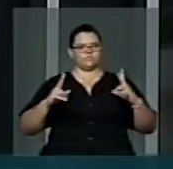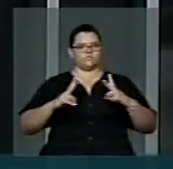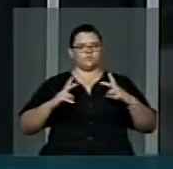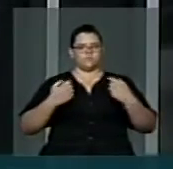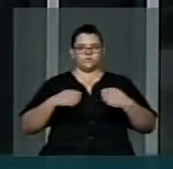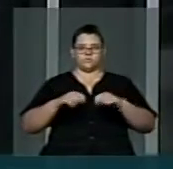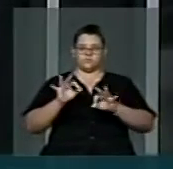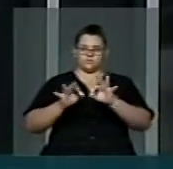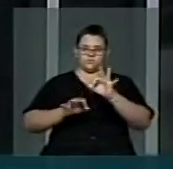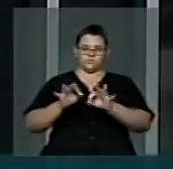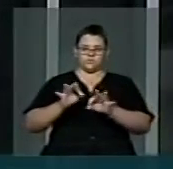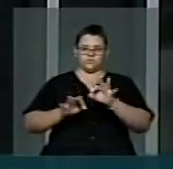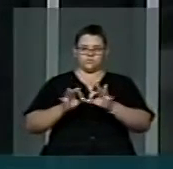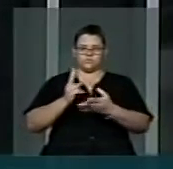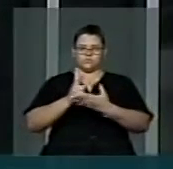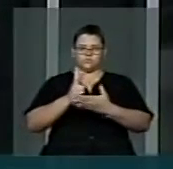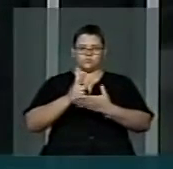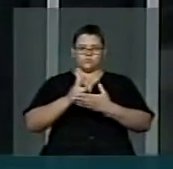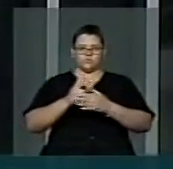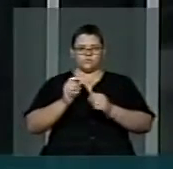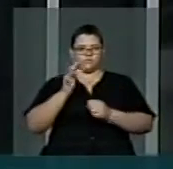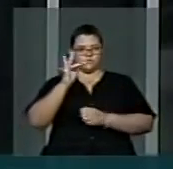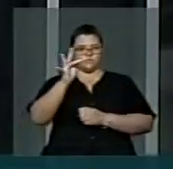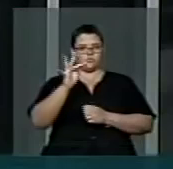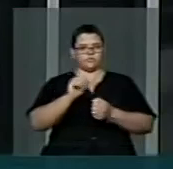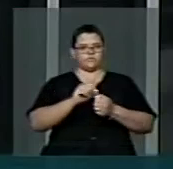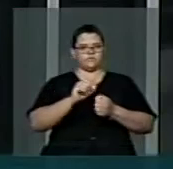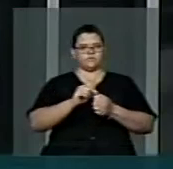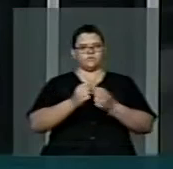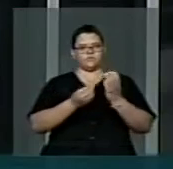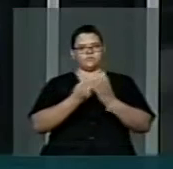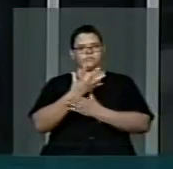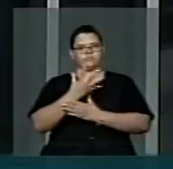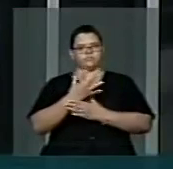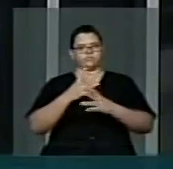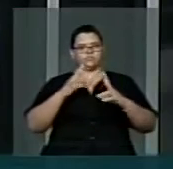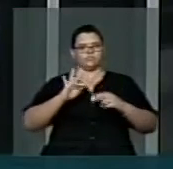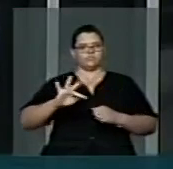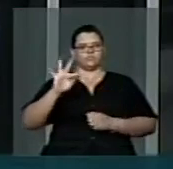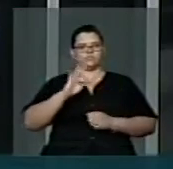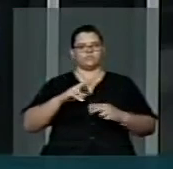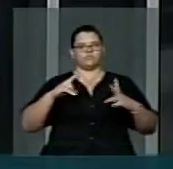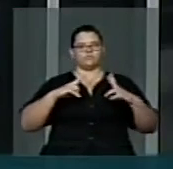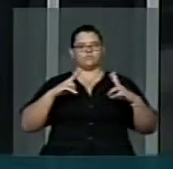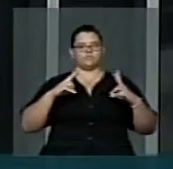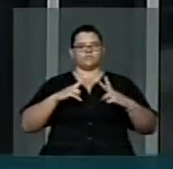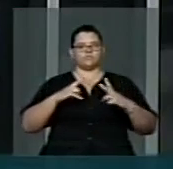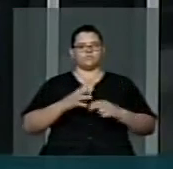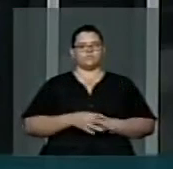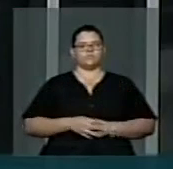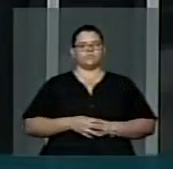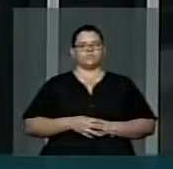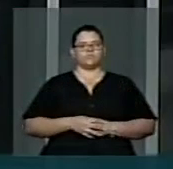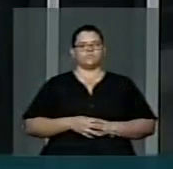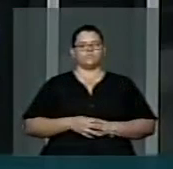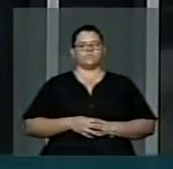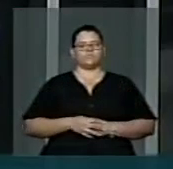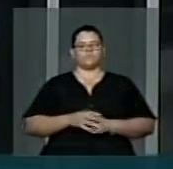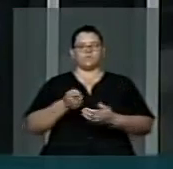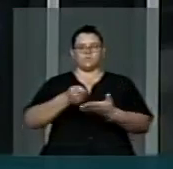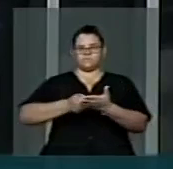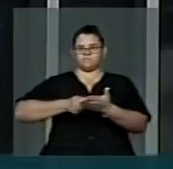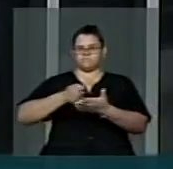para a formatação institucional de uma futura agência reguladora do ensino particular. Concluo com a observação de que o